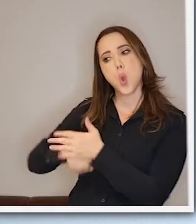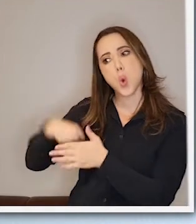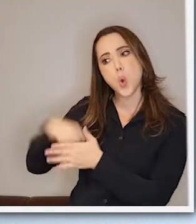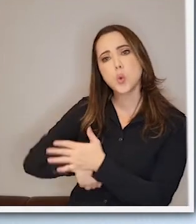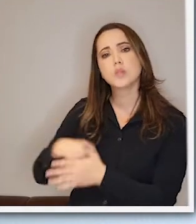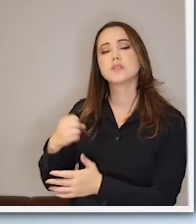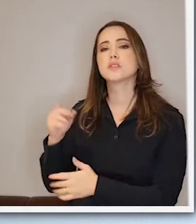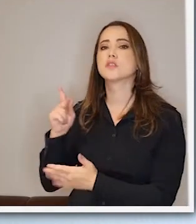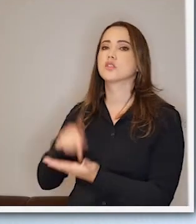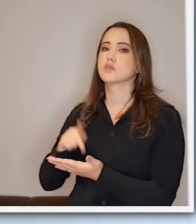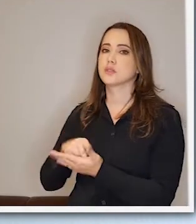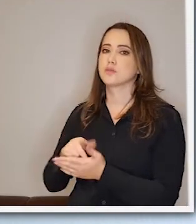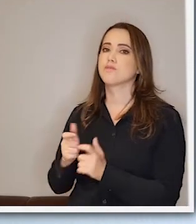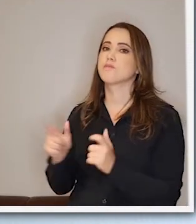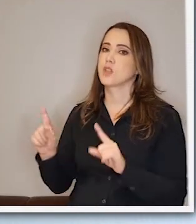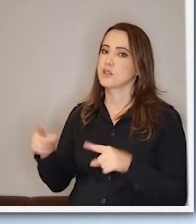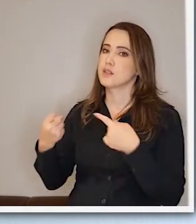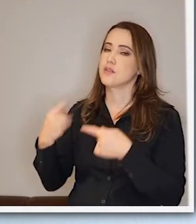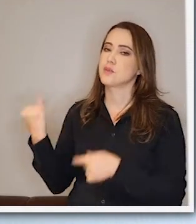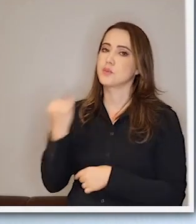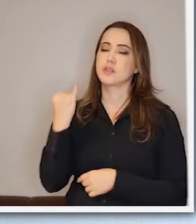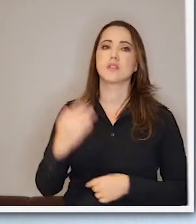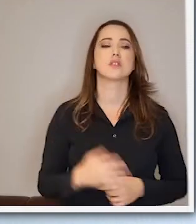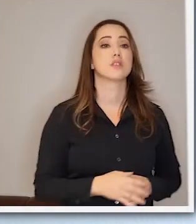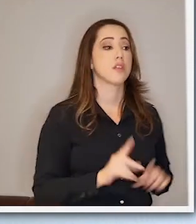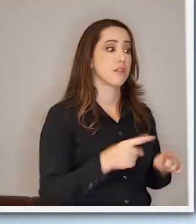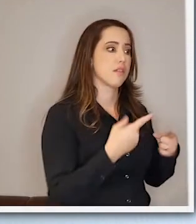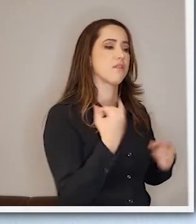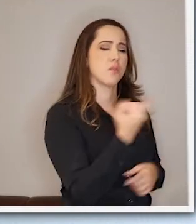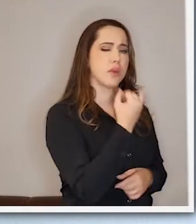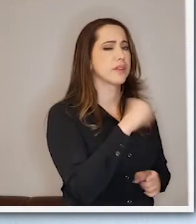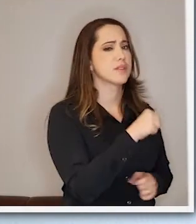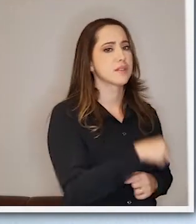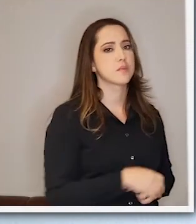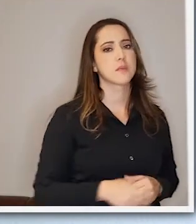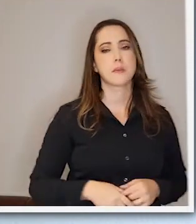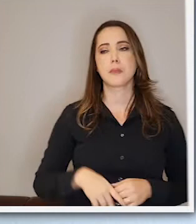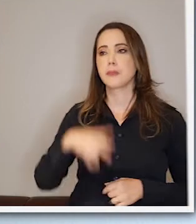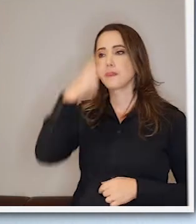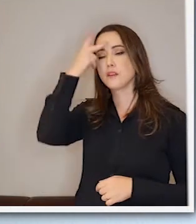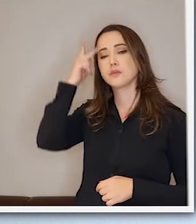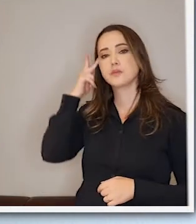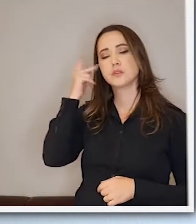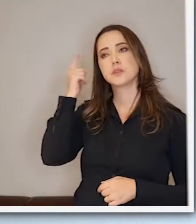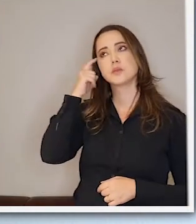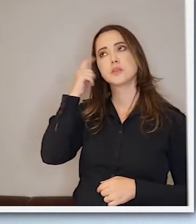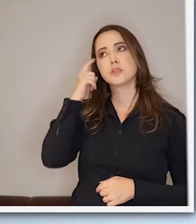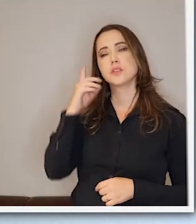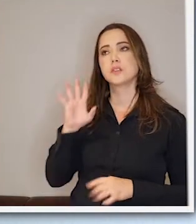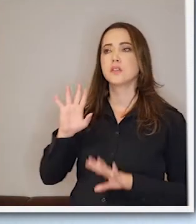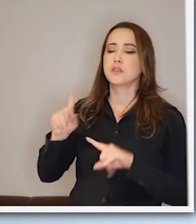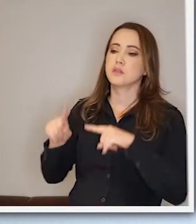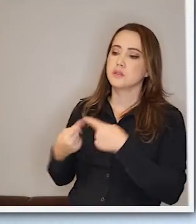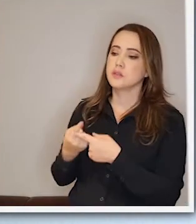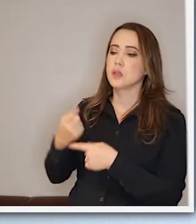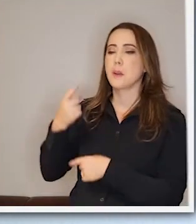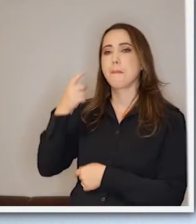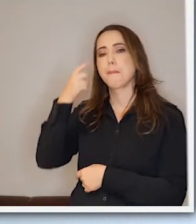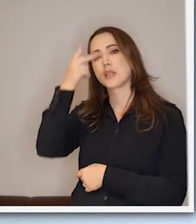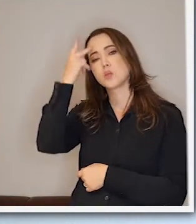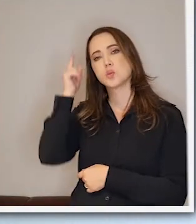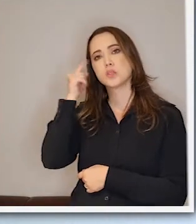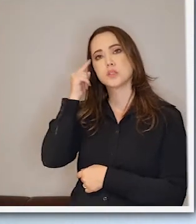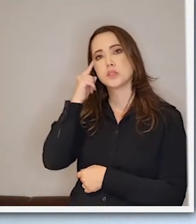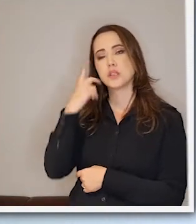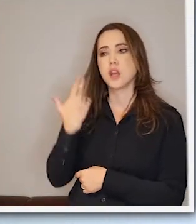aí novo, acredito, novo, e vai ser uma batalha, um desafio grande. Um desafio grande. Porque as pessoas têm ideia,